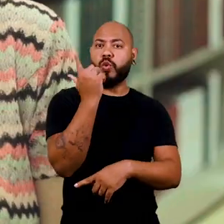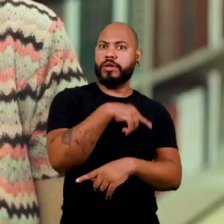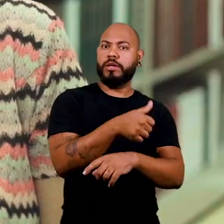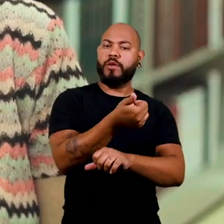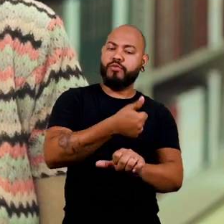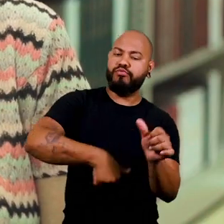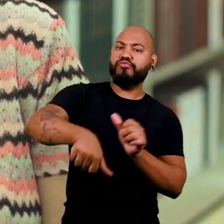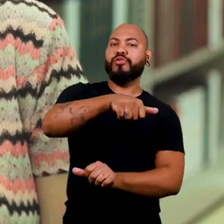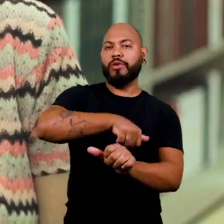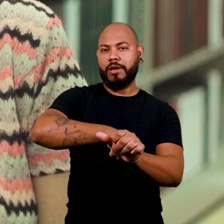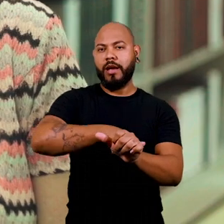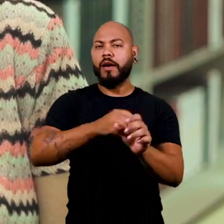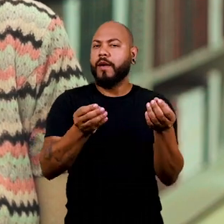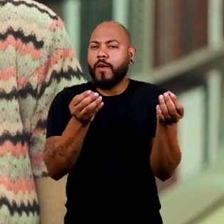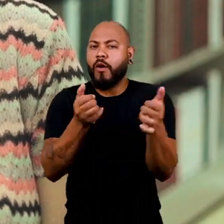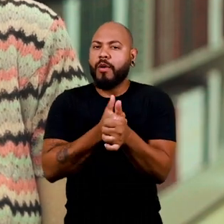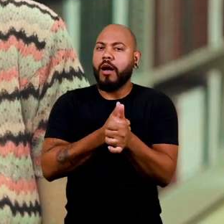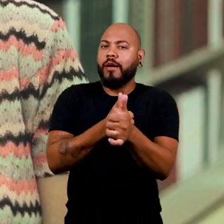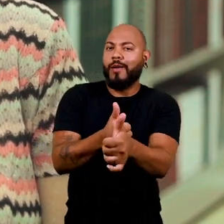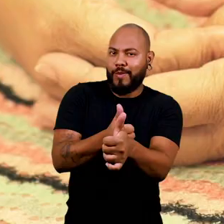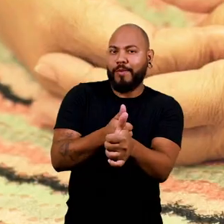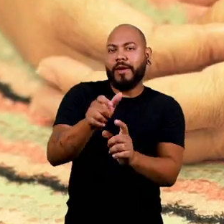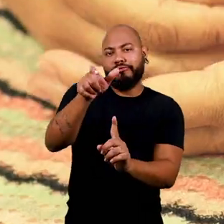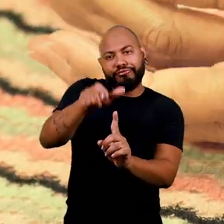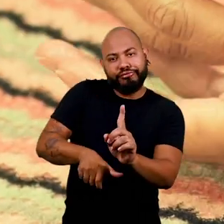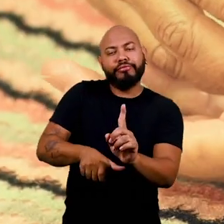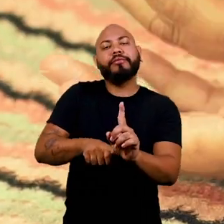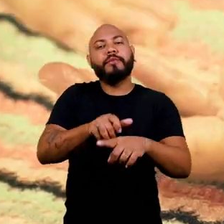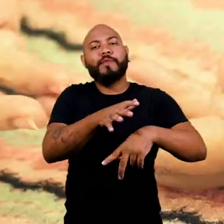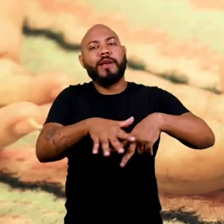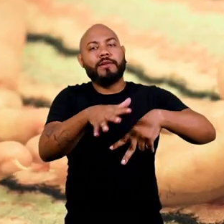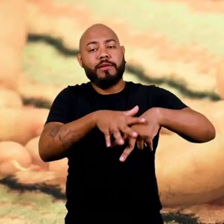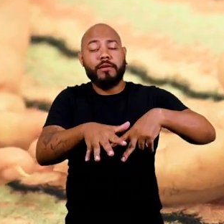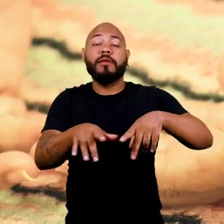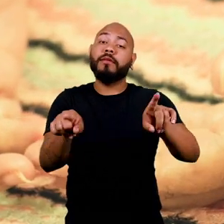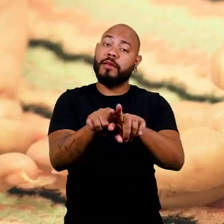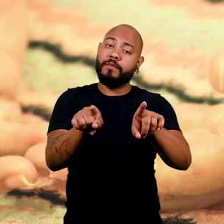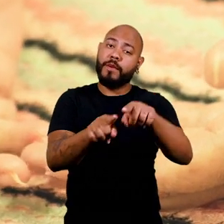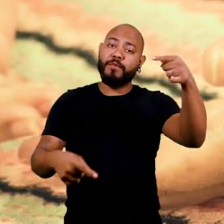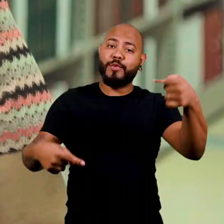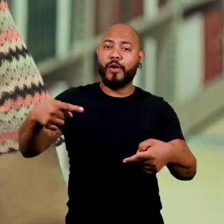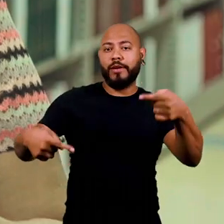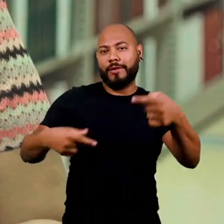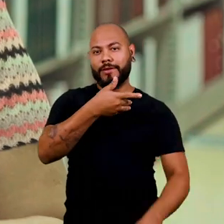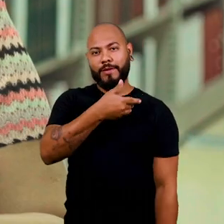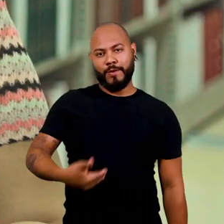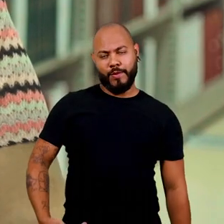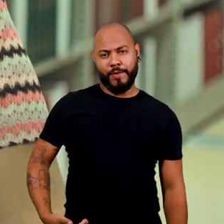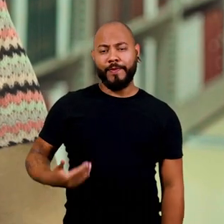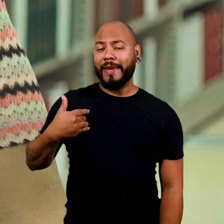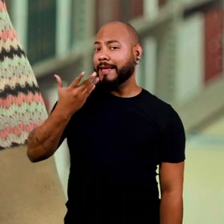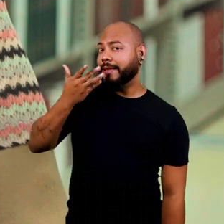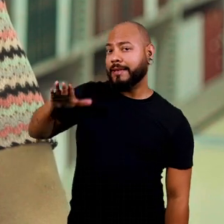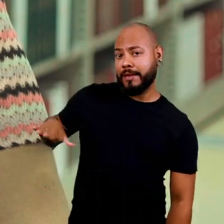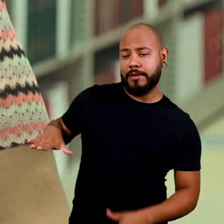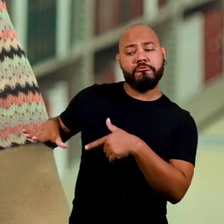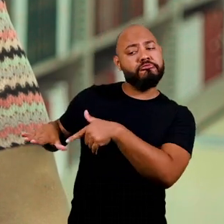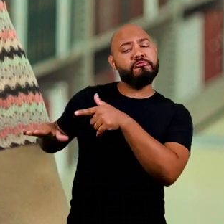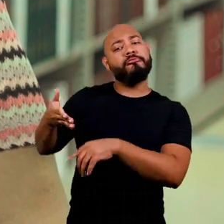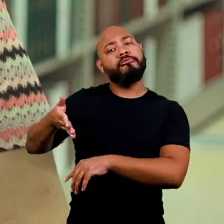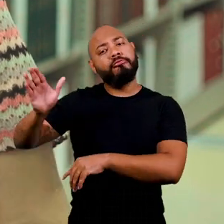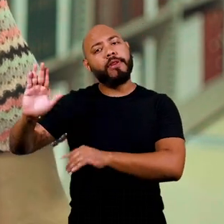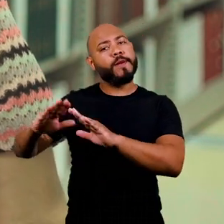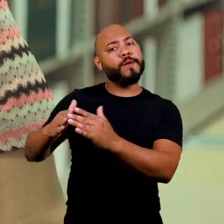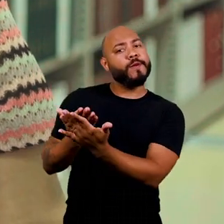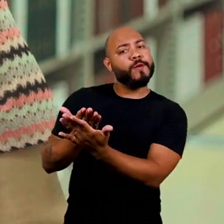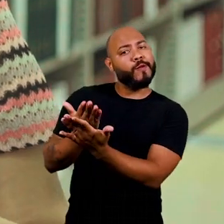alguns aspectos no acompanhamento do paciente e também com relação a políticas públicas. A criança que vai para a escola,